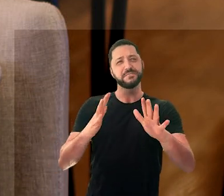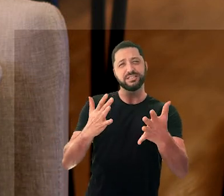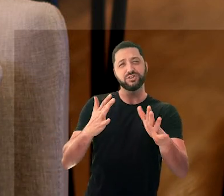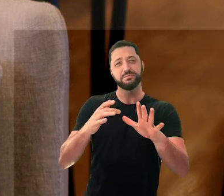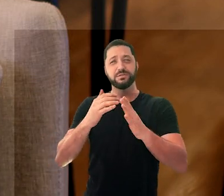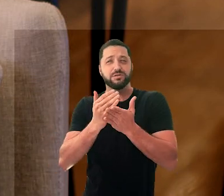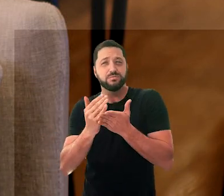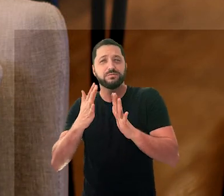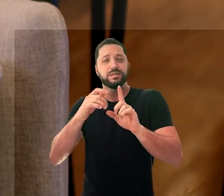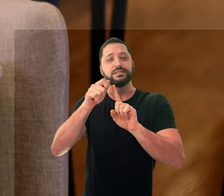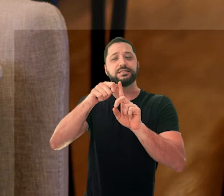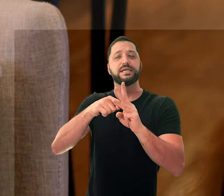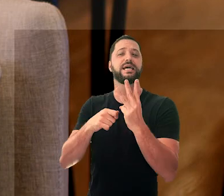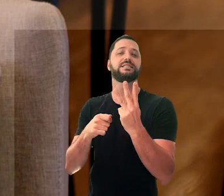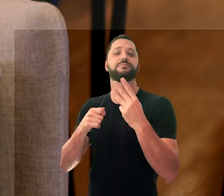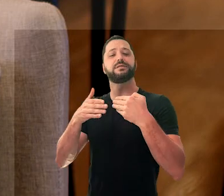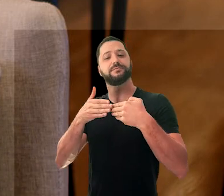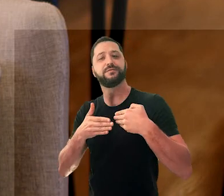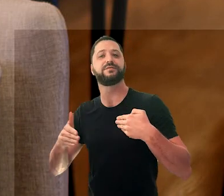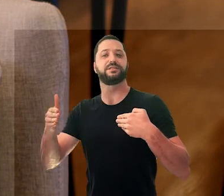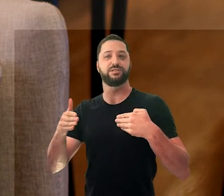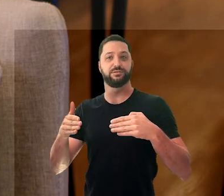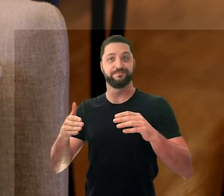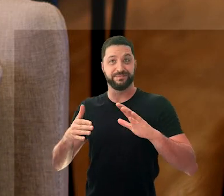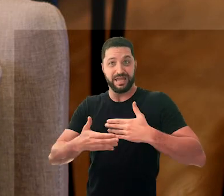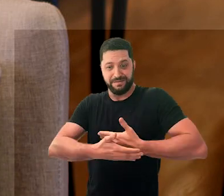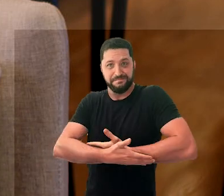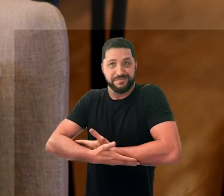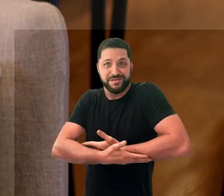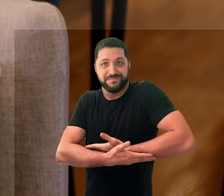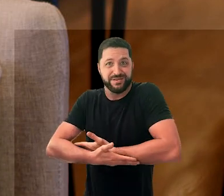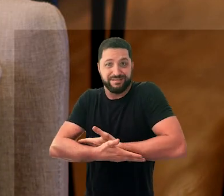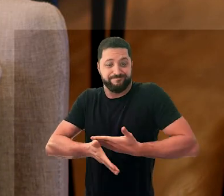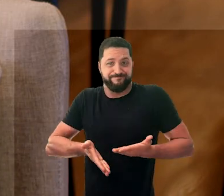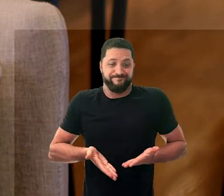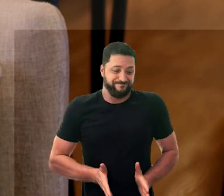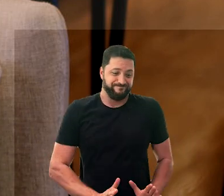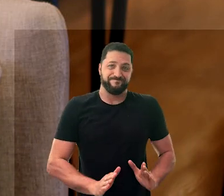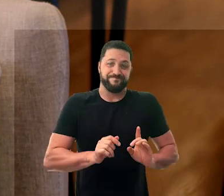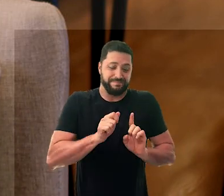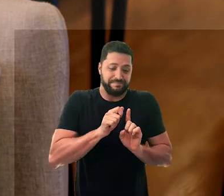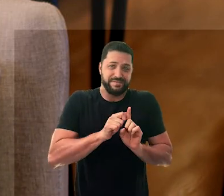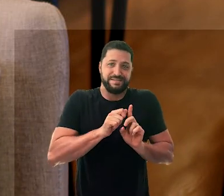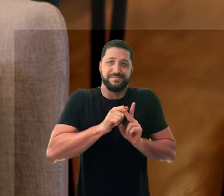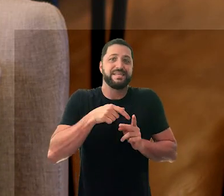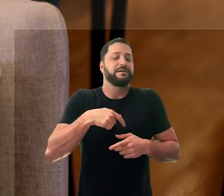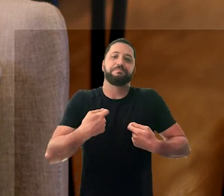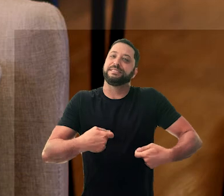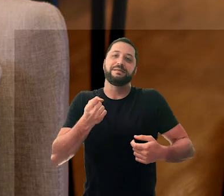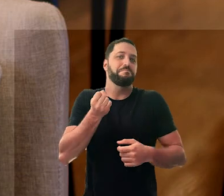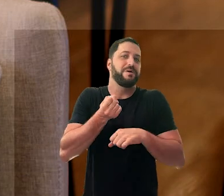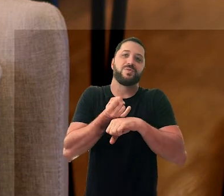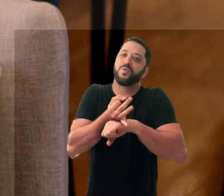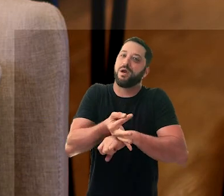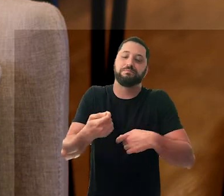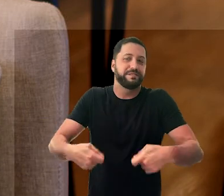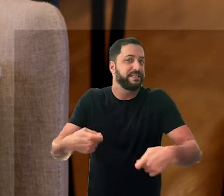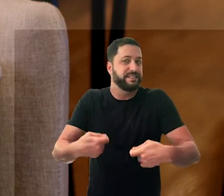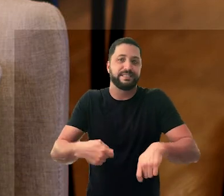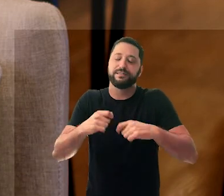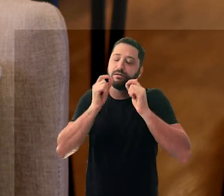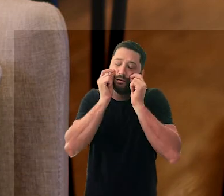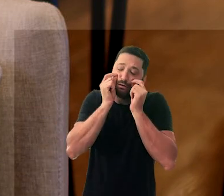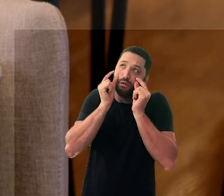de aproximadamente 3 meses. Um bebê recém-nascido, ele ainda precisa mamar de madrugada, porque ele ainda não tem maturidade, o cérebro ainda